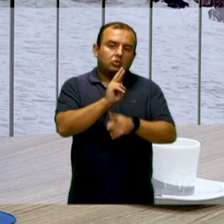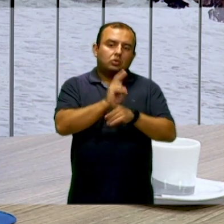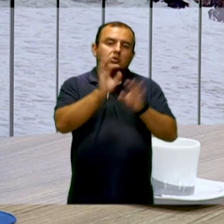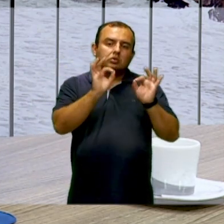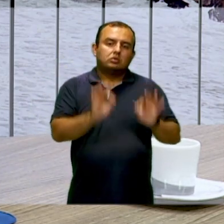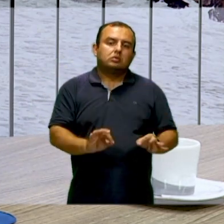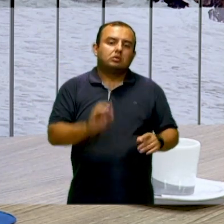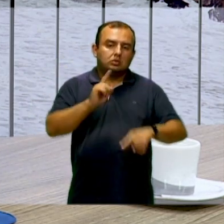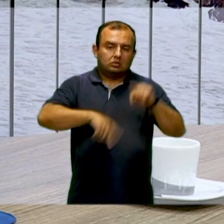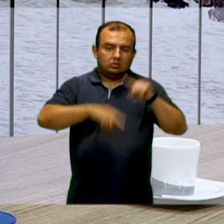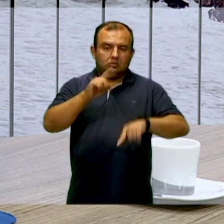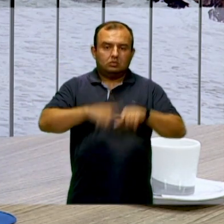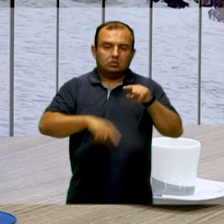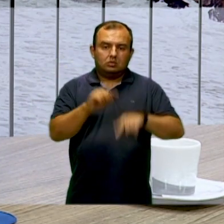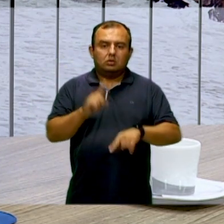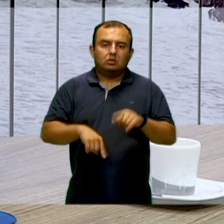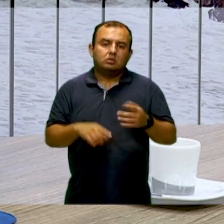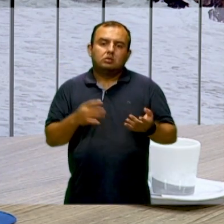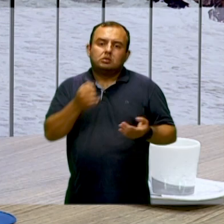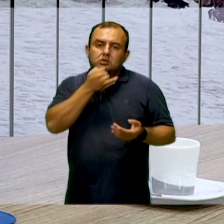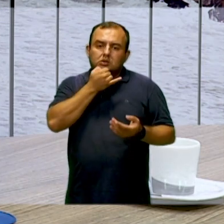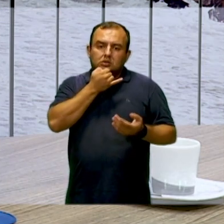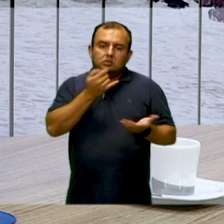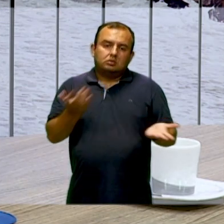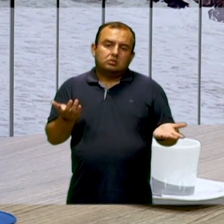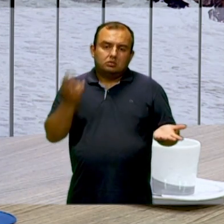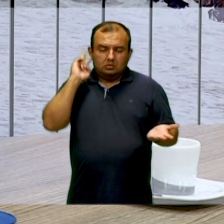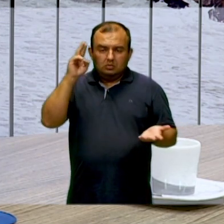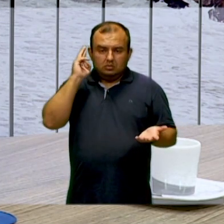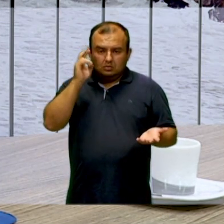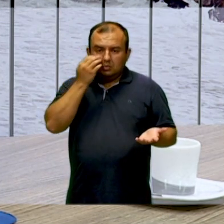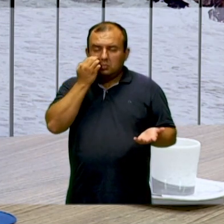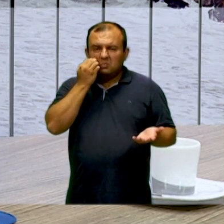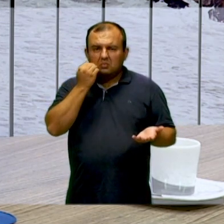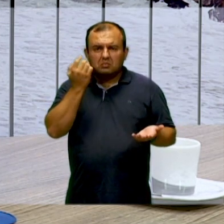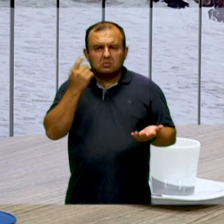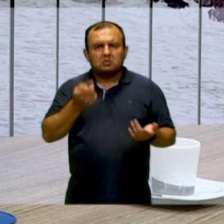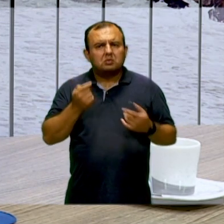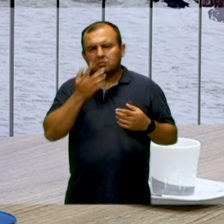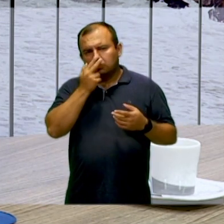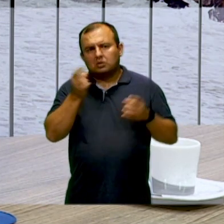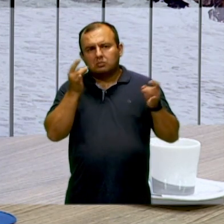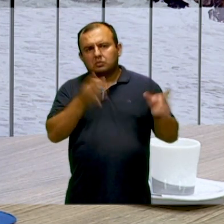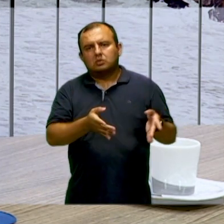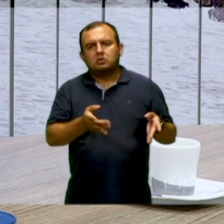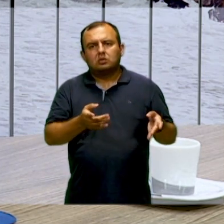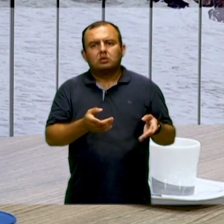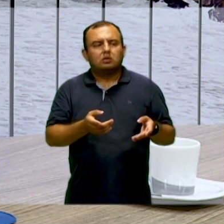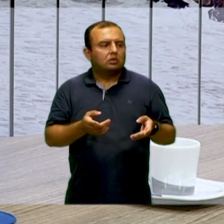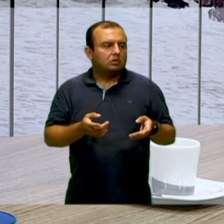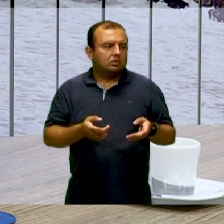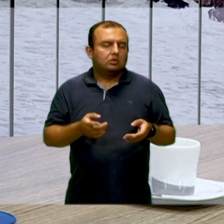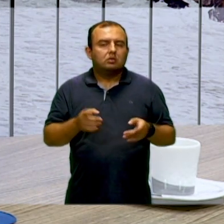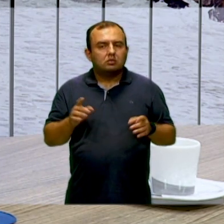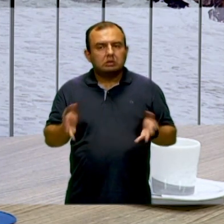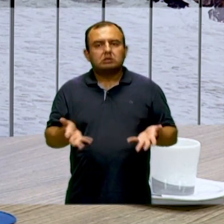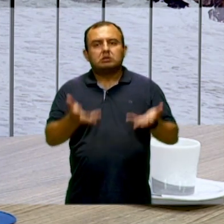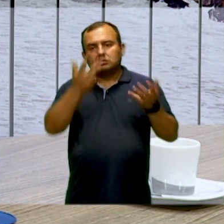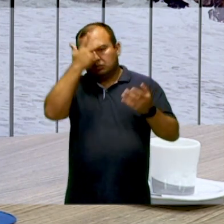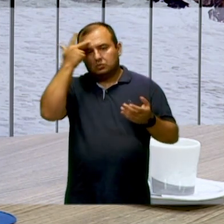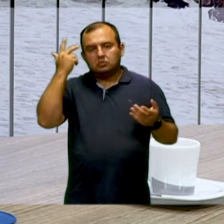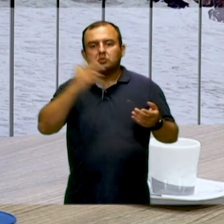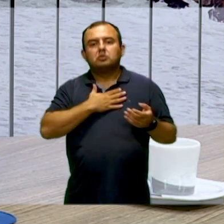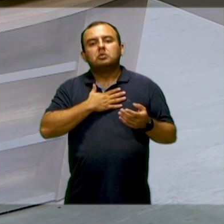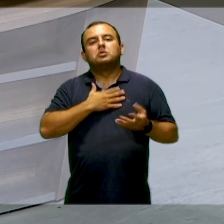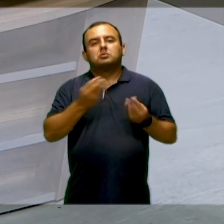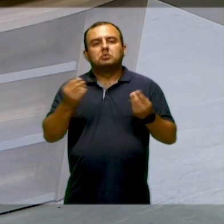correta desse material. Infelizmente, assim, a nossa história ficou um pouco abandonada, mas nós estamos levantando isso com pessoas que gostam